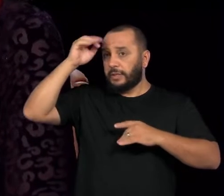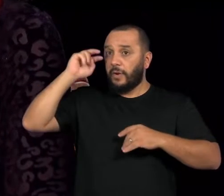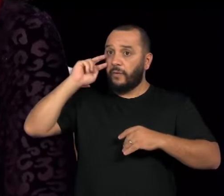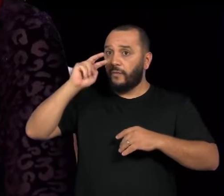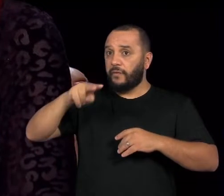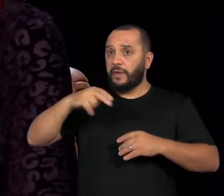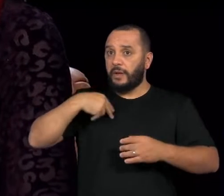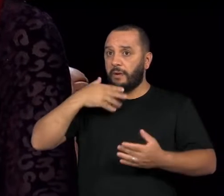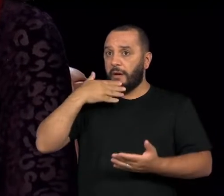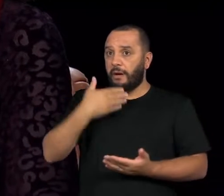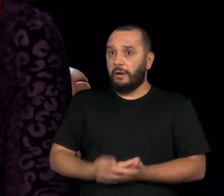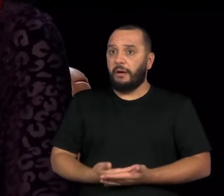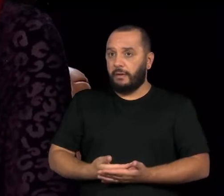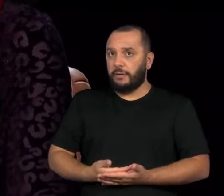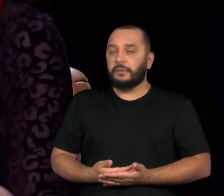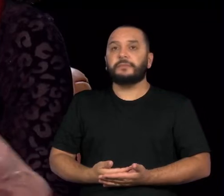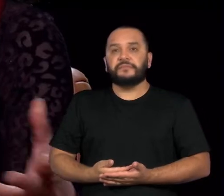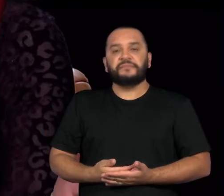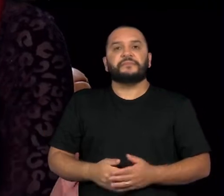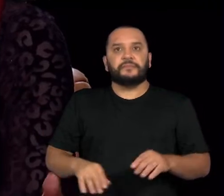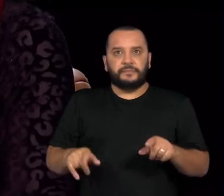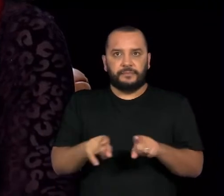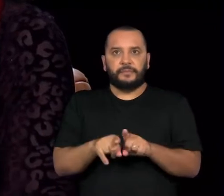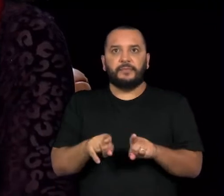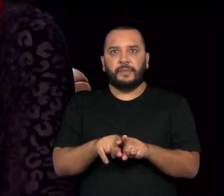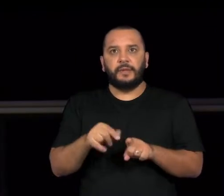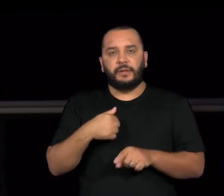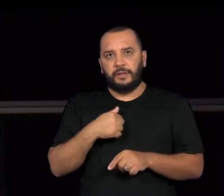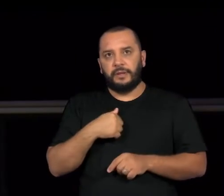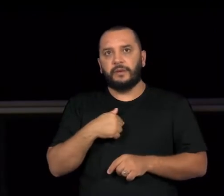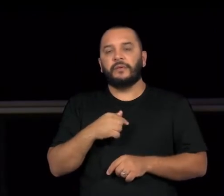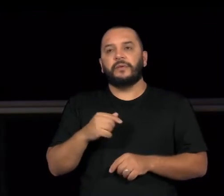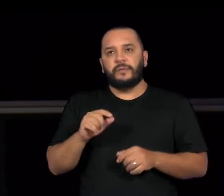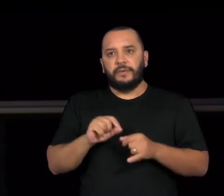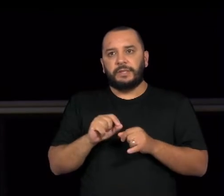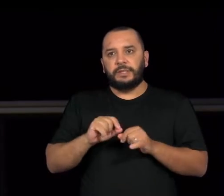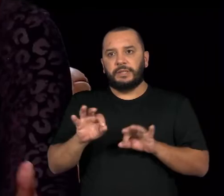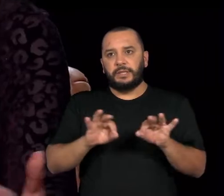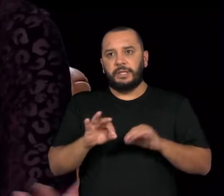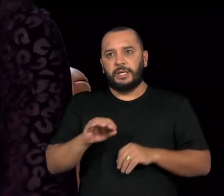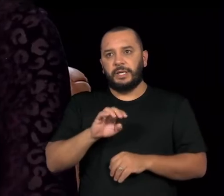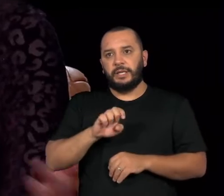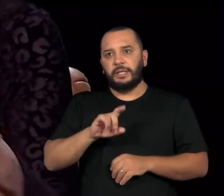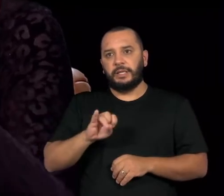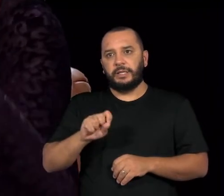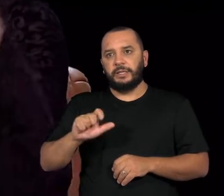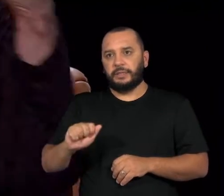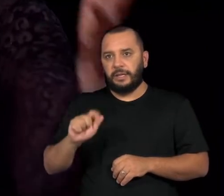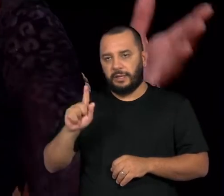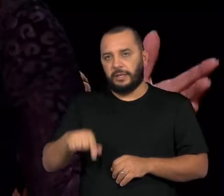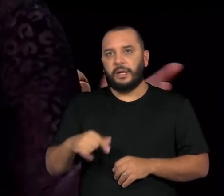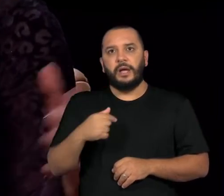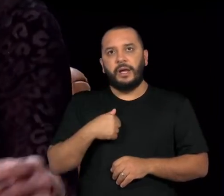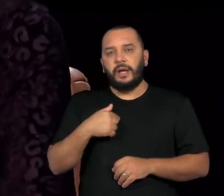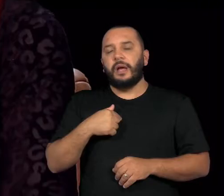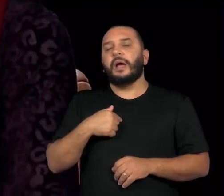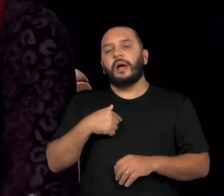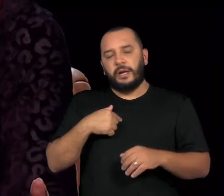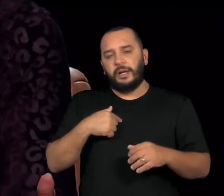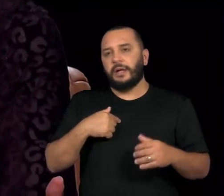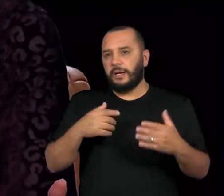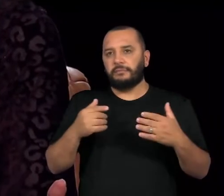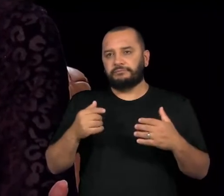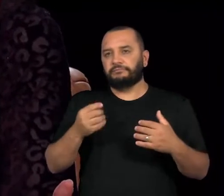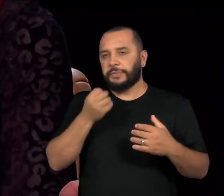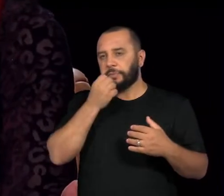E aí fazia a Heloísa de Lesbos, que foi também para mim uma porta aberta para muitas coisas, né? Para